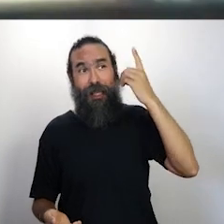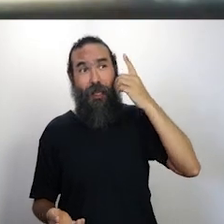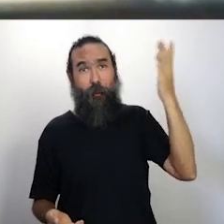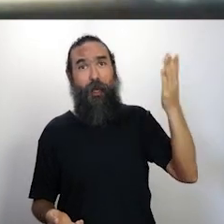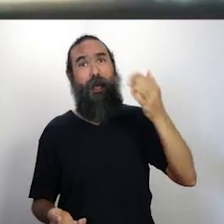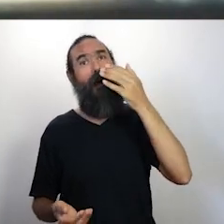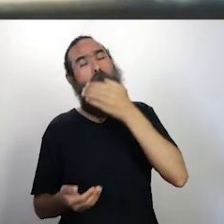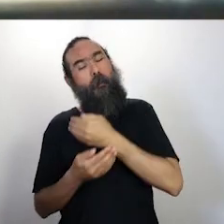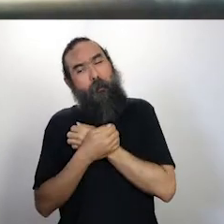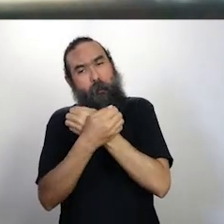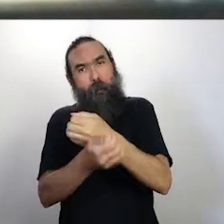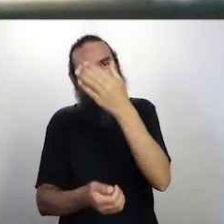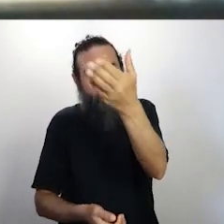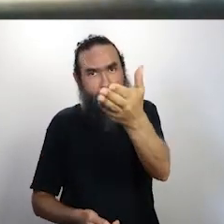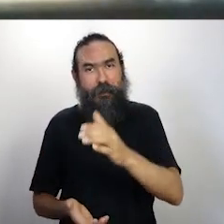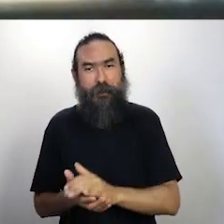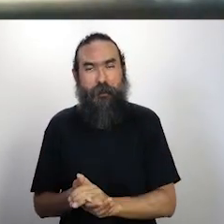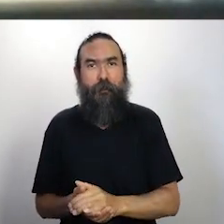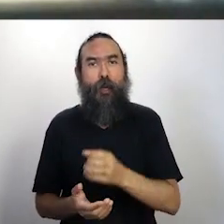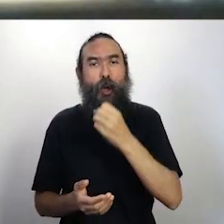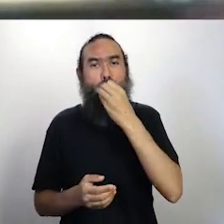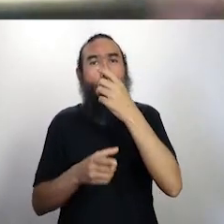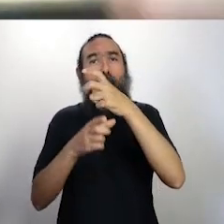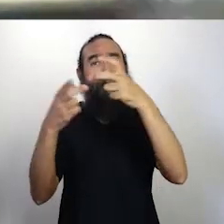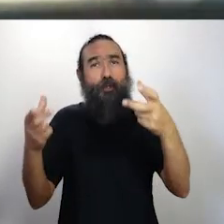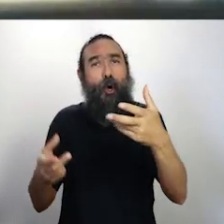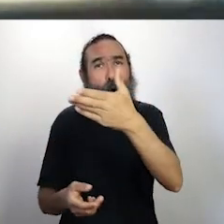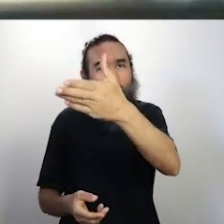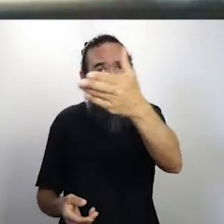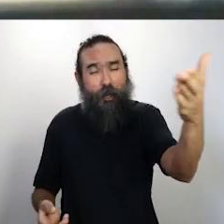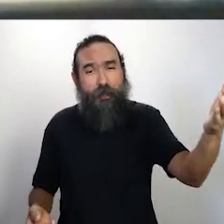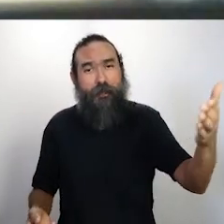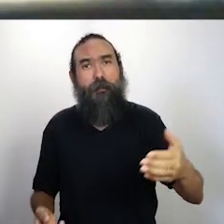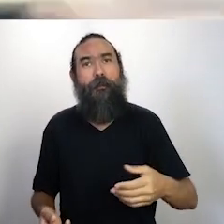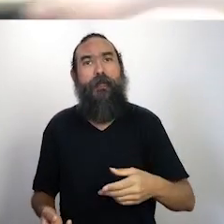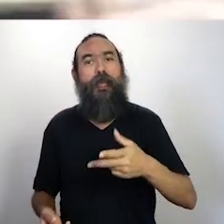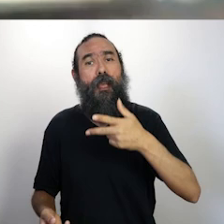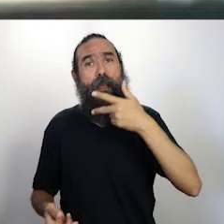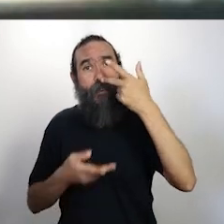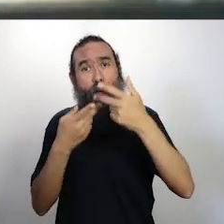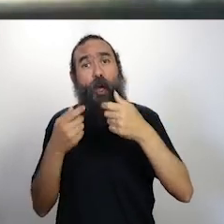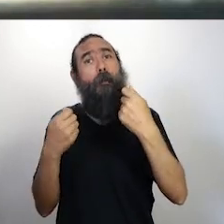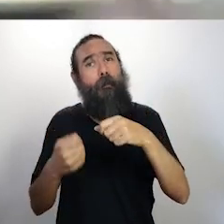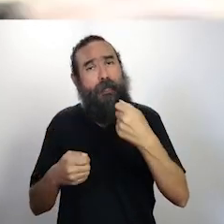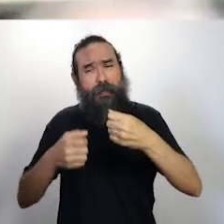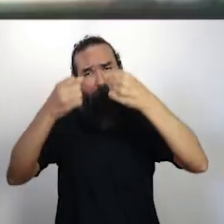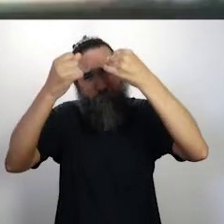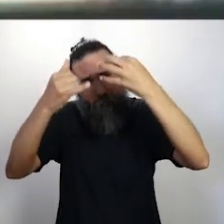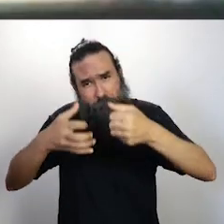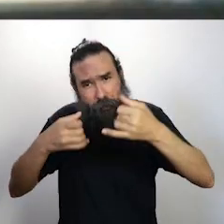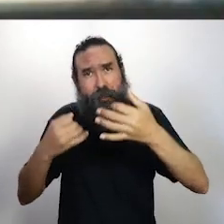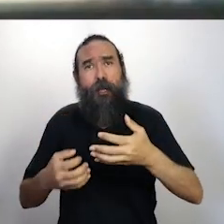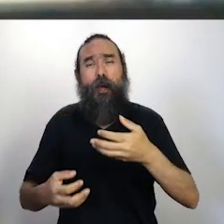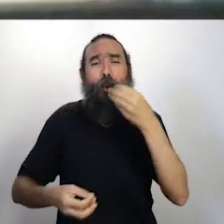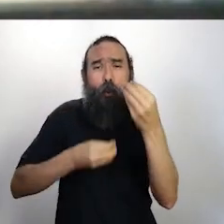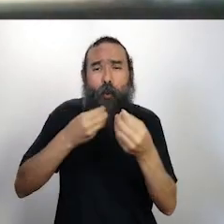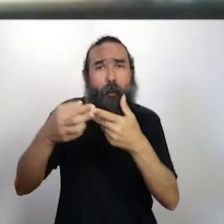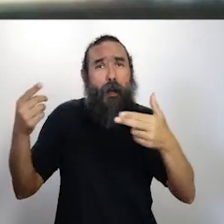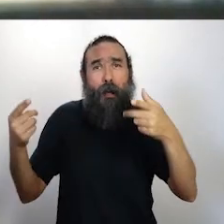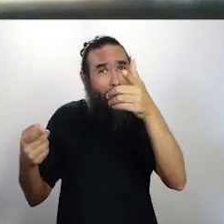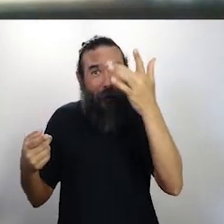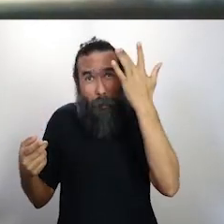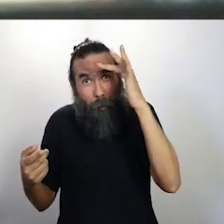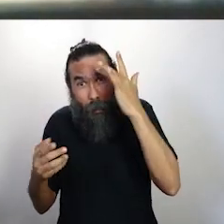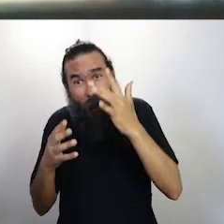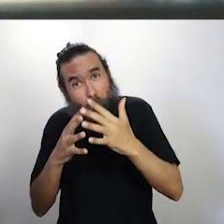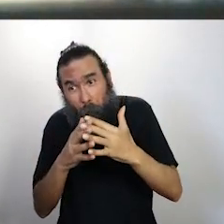para todos vocês e muito boa sorte e falou pode alertar que se precisar de nota técnica precisar de esclarecimento se a gente não souber